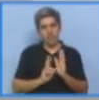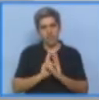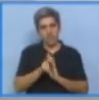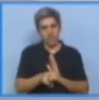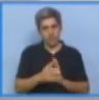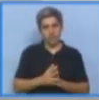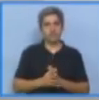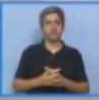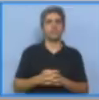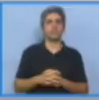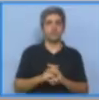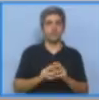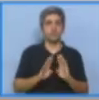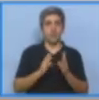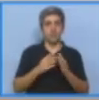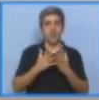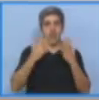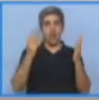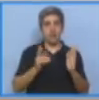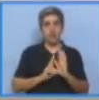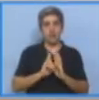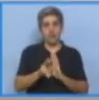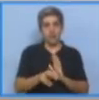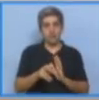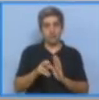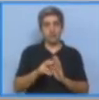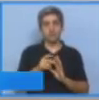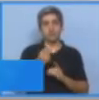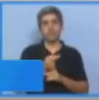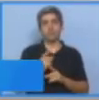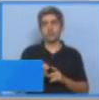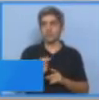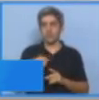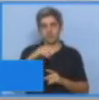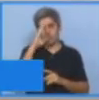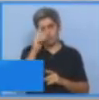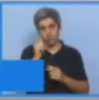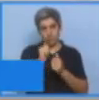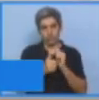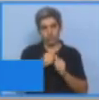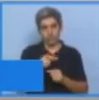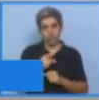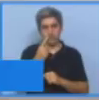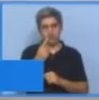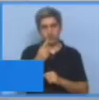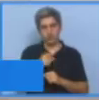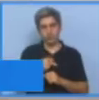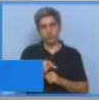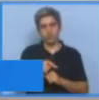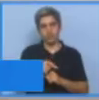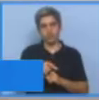entrada. Uma porta grande de entrada, porque Nós sabemos que o desporto é um dos